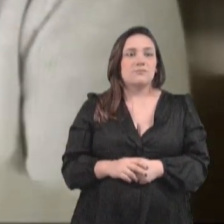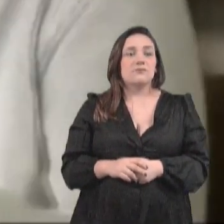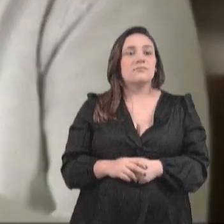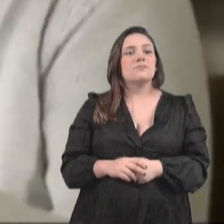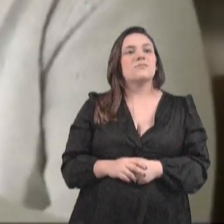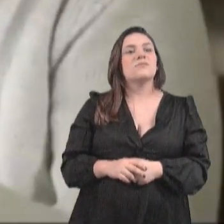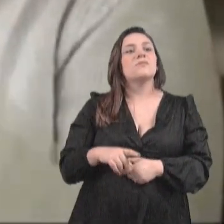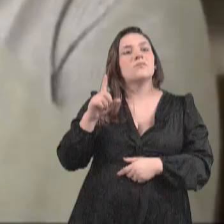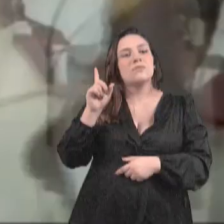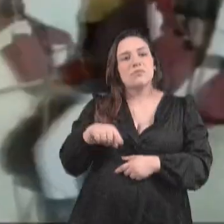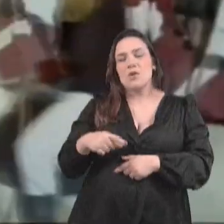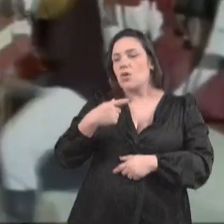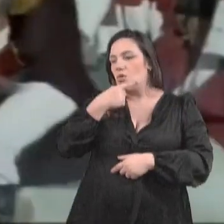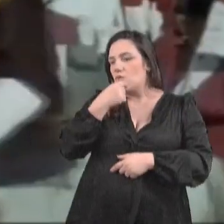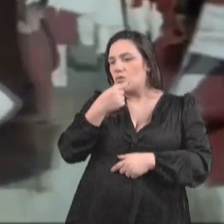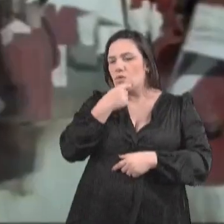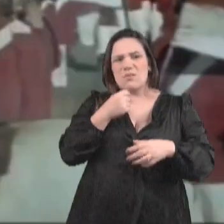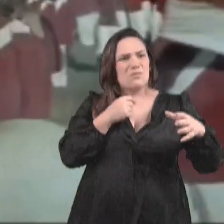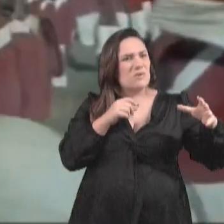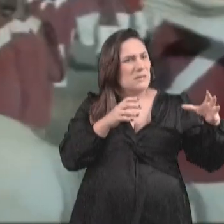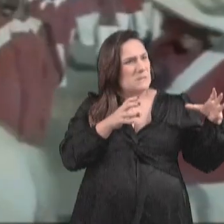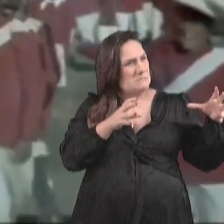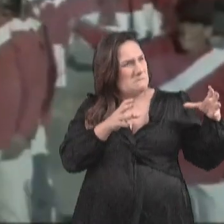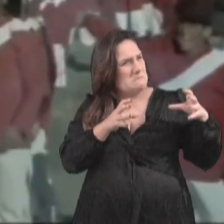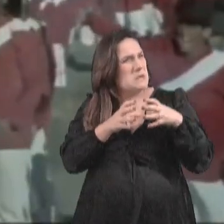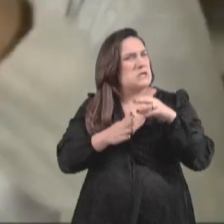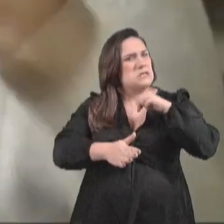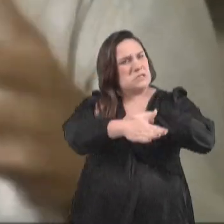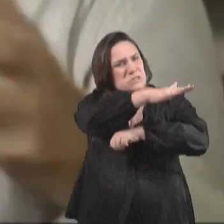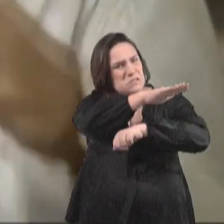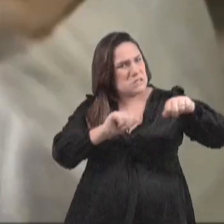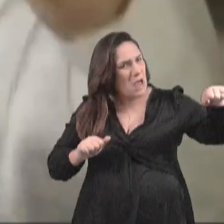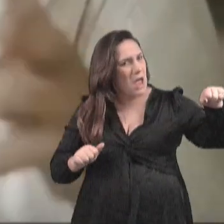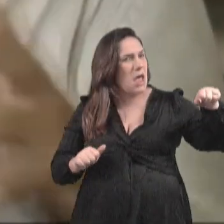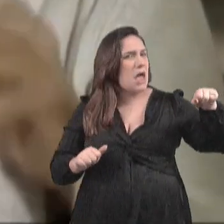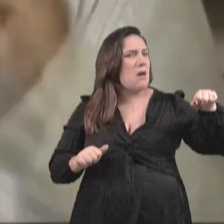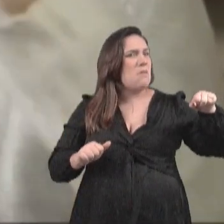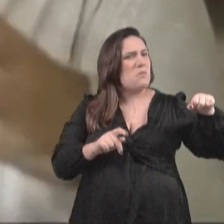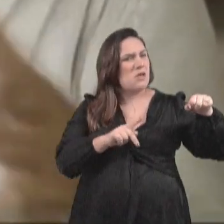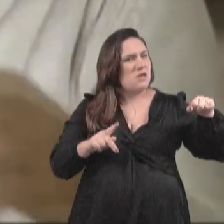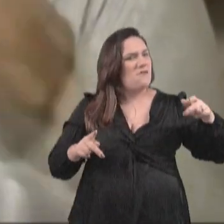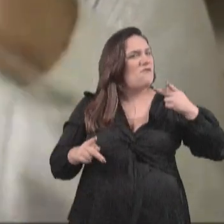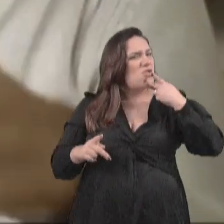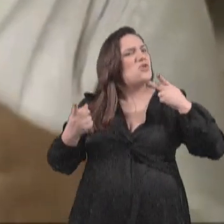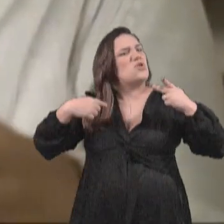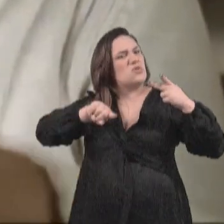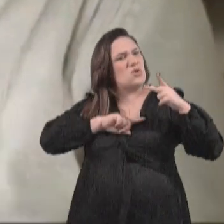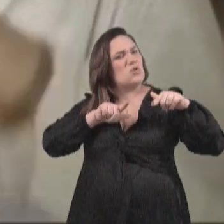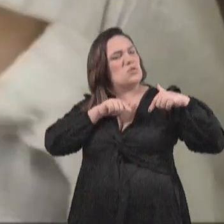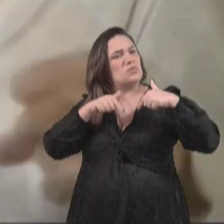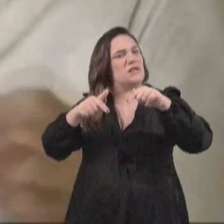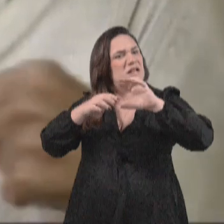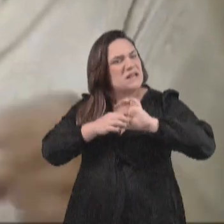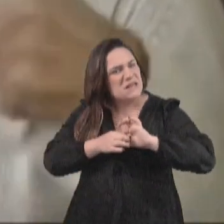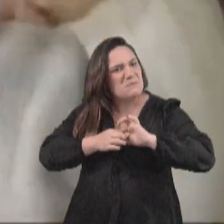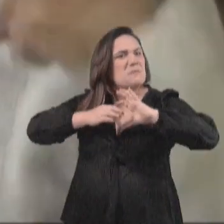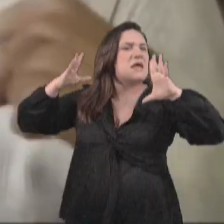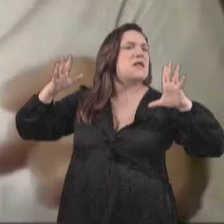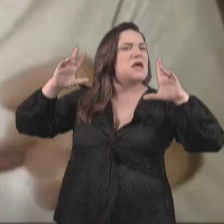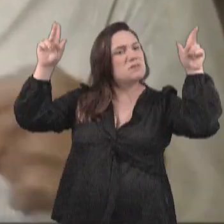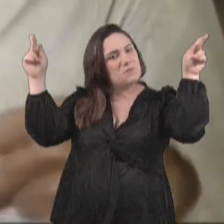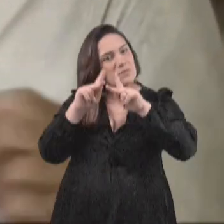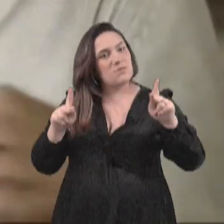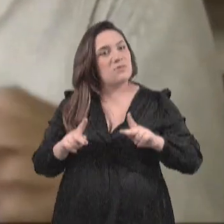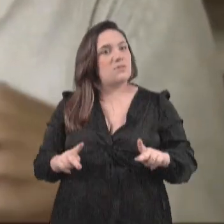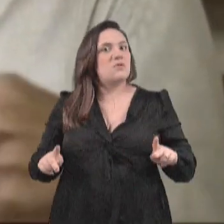havia arregimentado as suas forças, dando-lhes a certeza de que lutavam pela liberdade, por uma causa justa e pela pátria. Então isso fazia com